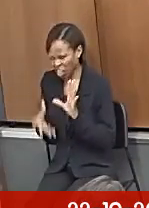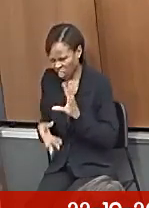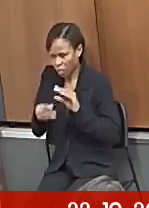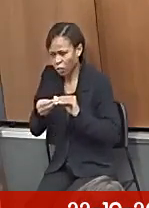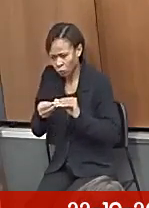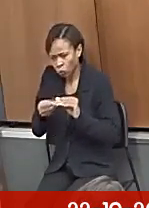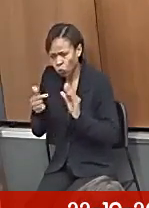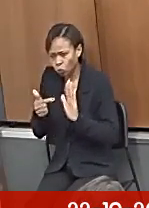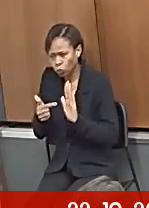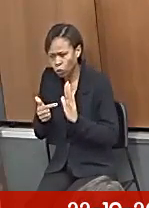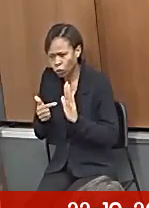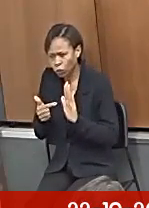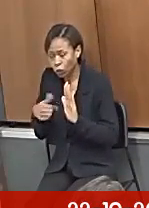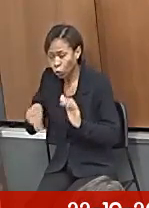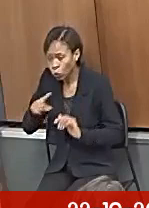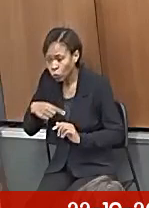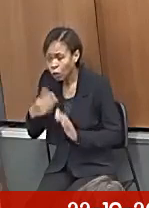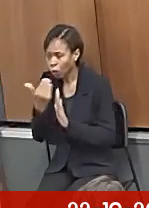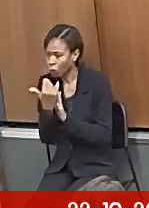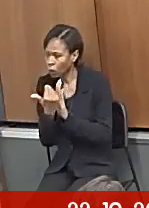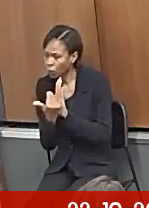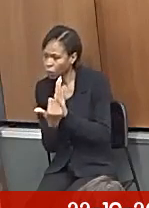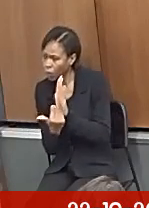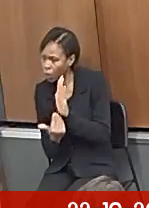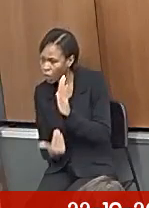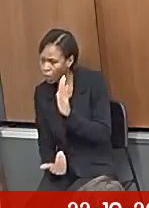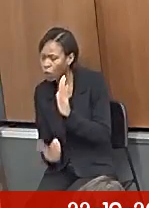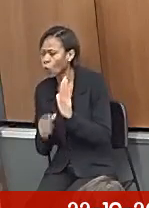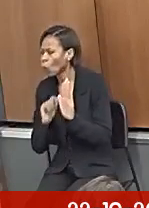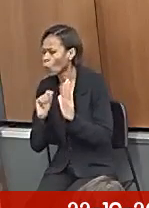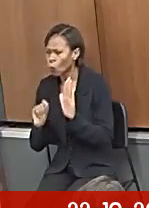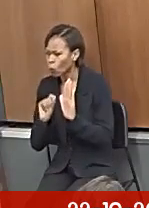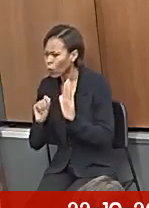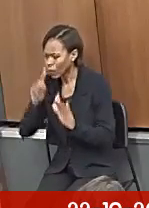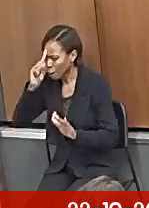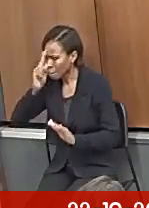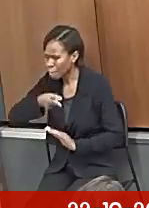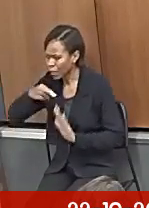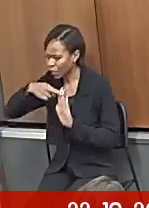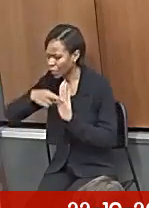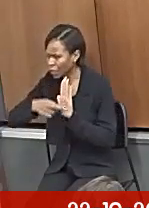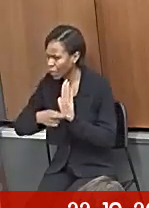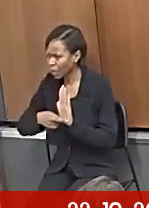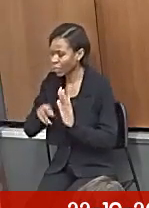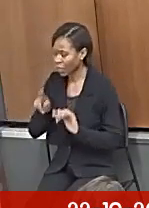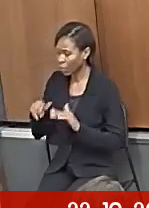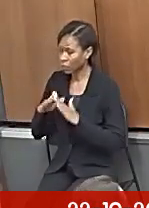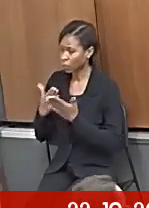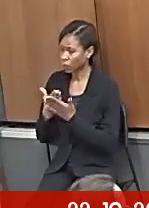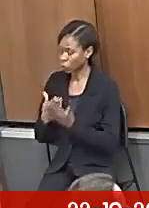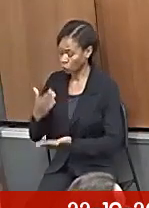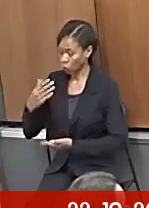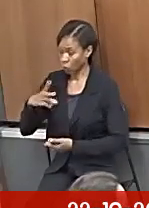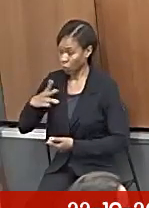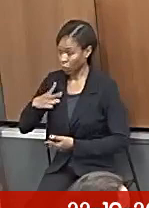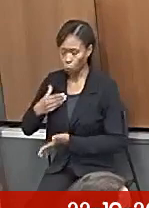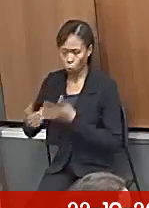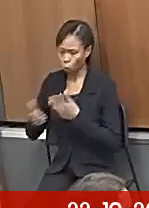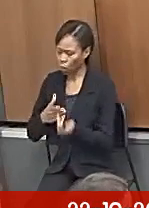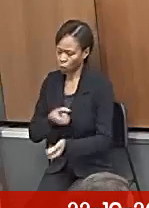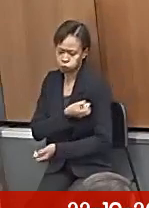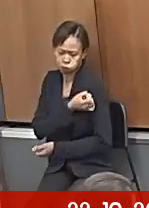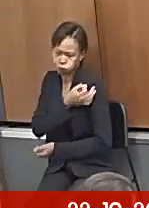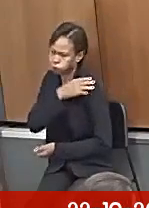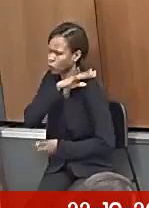resumimos, passaremos a listar abaixo as determinações aplicáveis às instituições particulares de qualquer nível ou